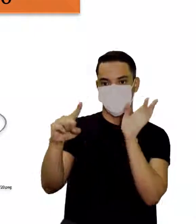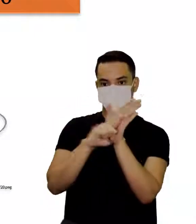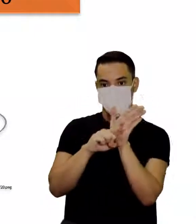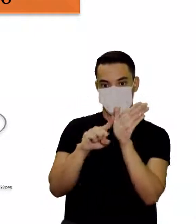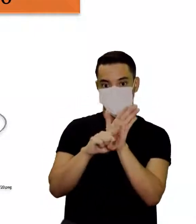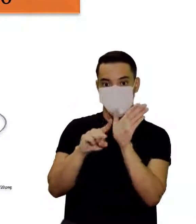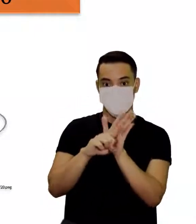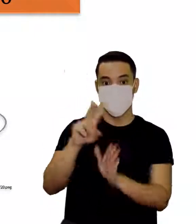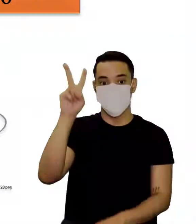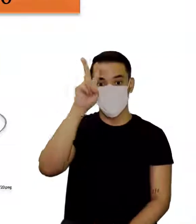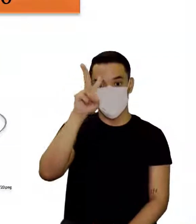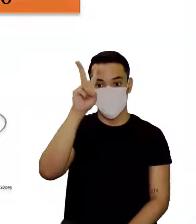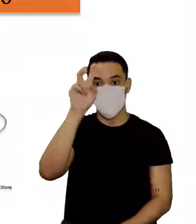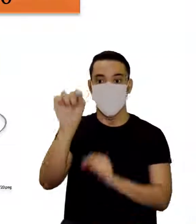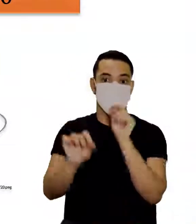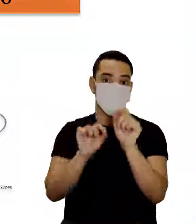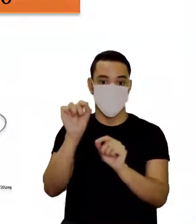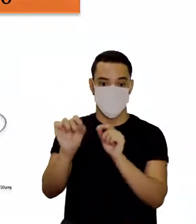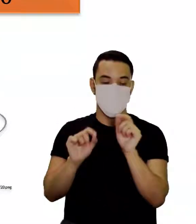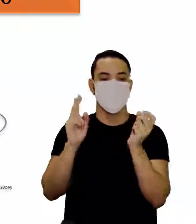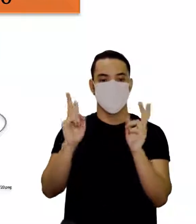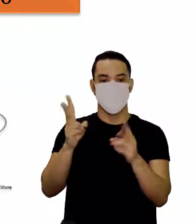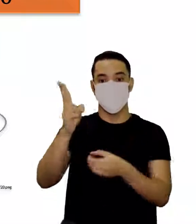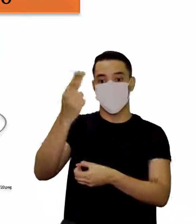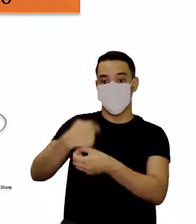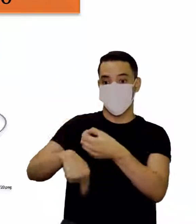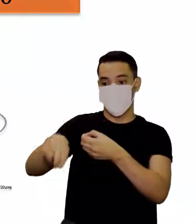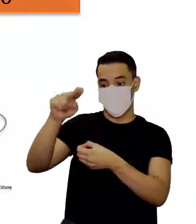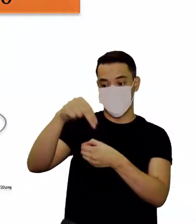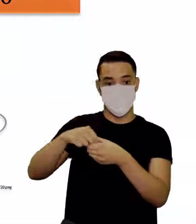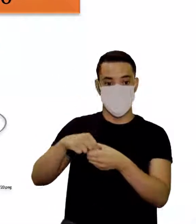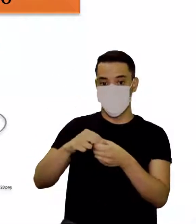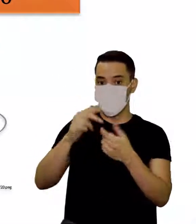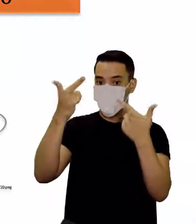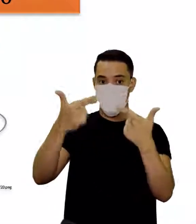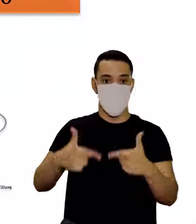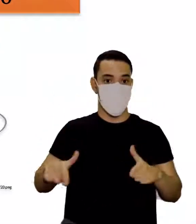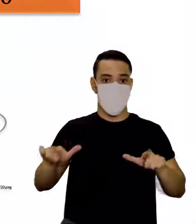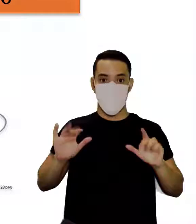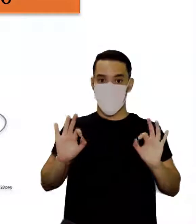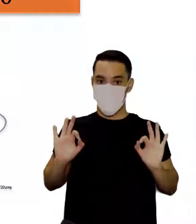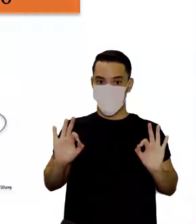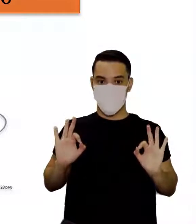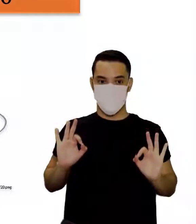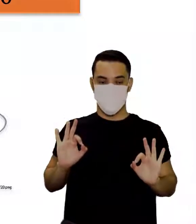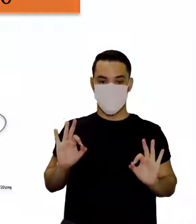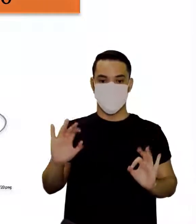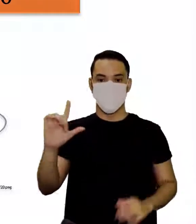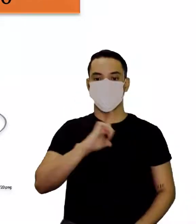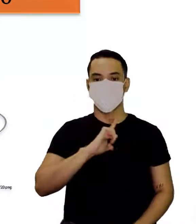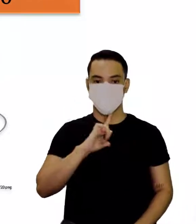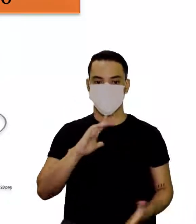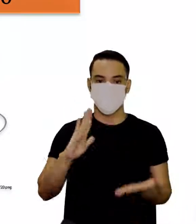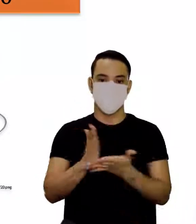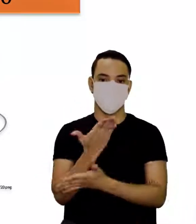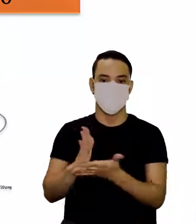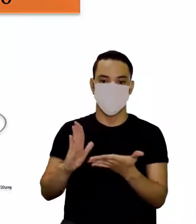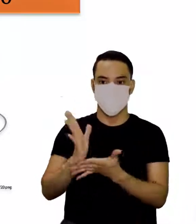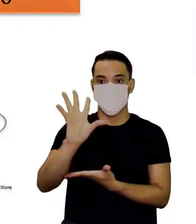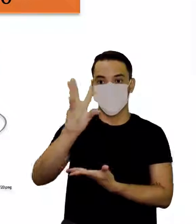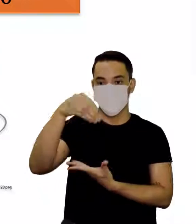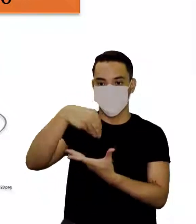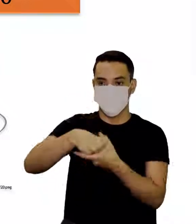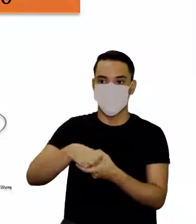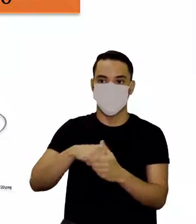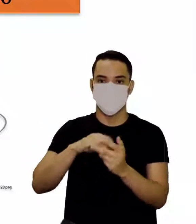positivo. Lembrando aí que isso é colocar a carga. E o nêutron é neutro, né? Na realidade, ele tem alguns quarks ali dentro deles,